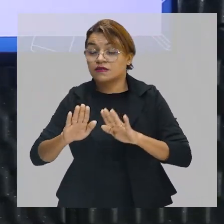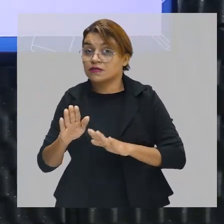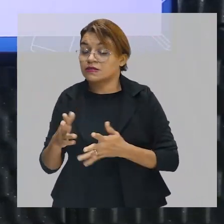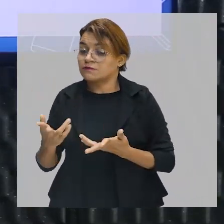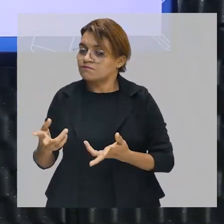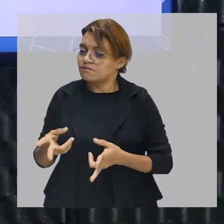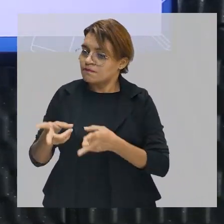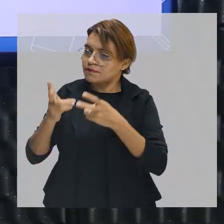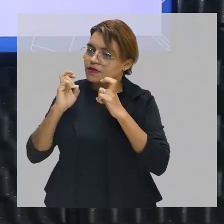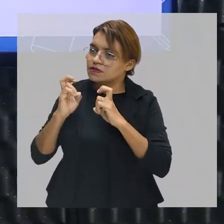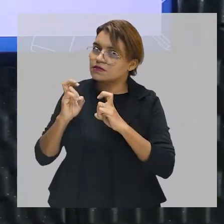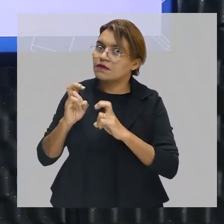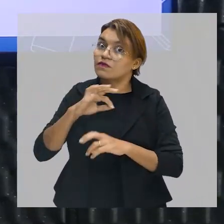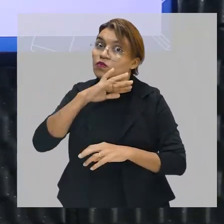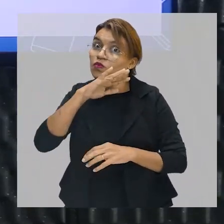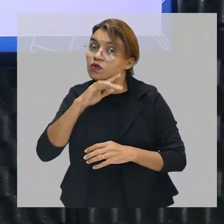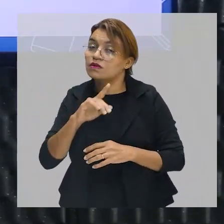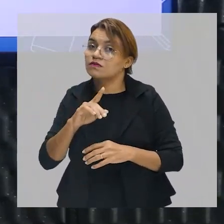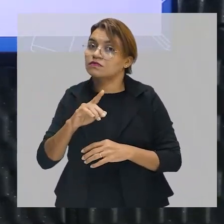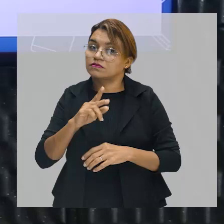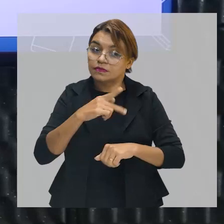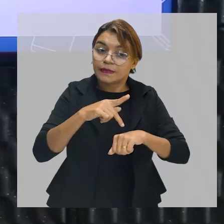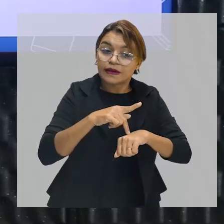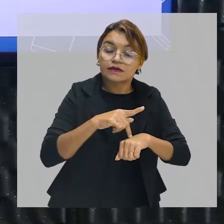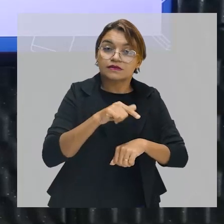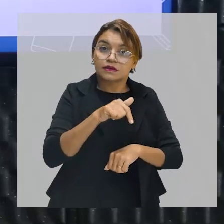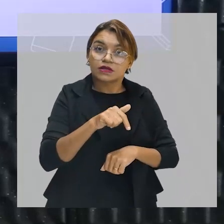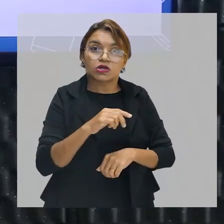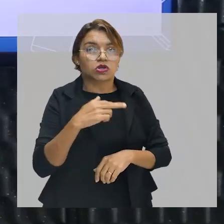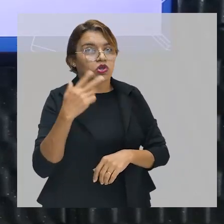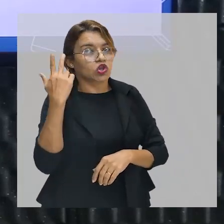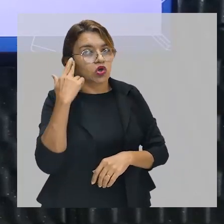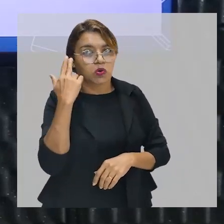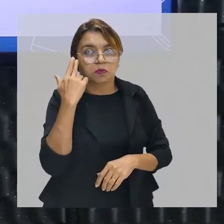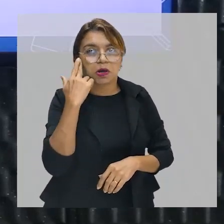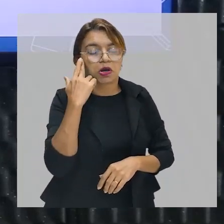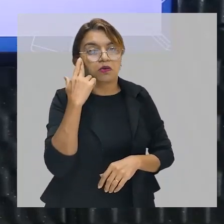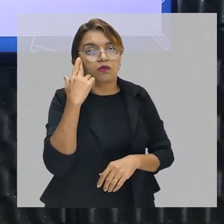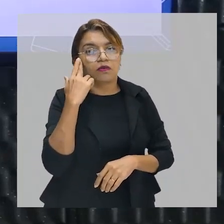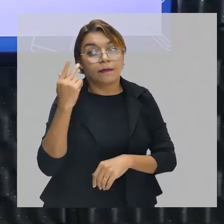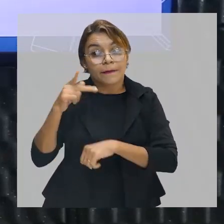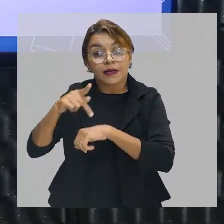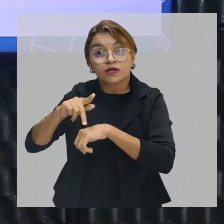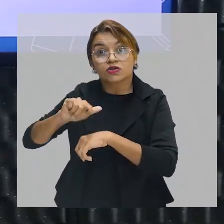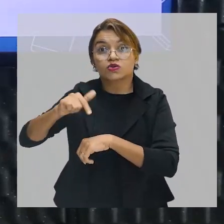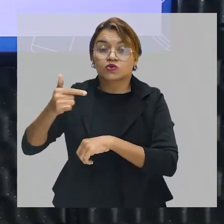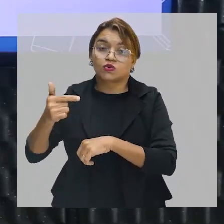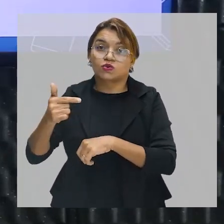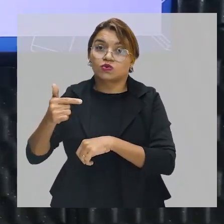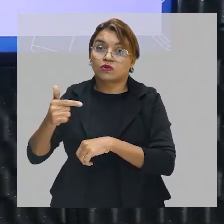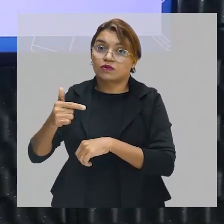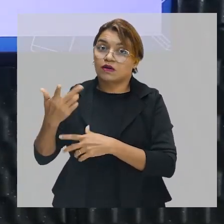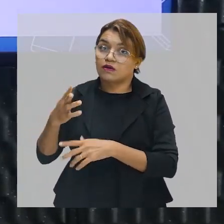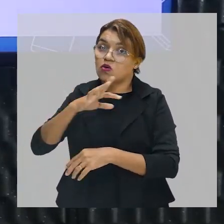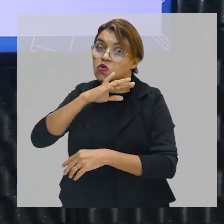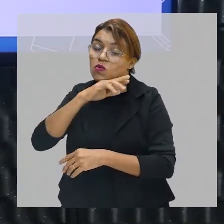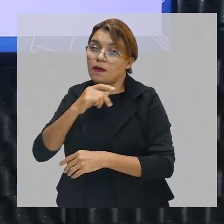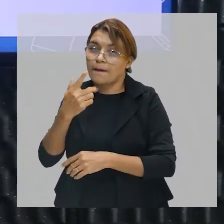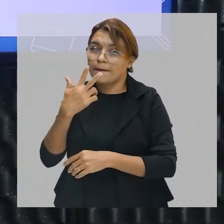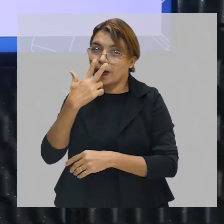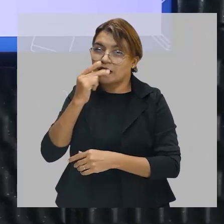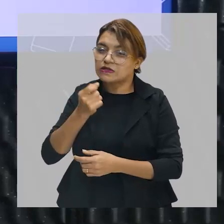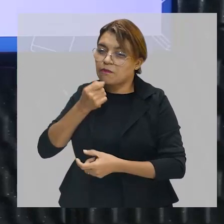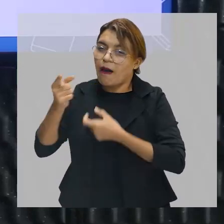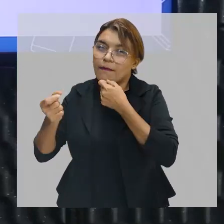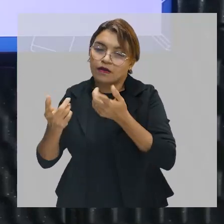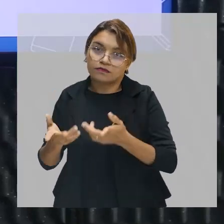Aquele gesto que para a gente é comum, é algo tranquilo, amigável, em outro país pode ser uma ofensa. Então fiquem sempre